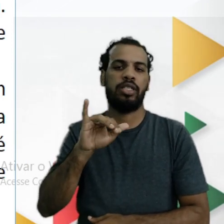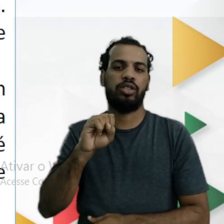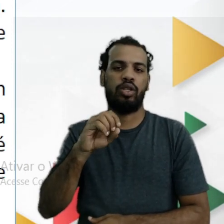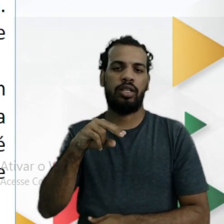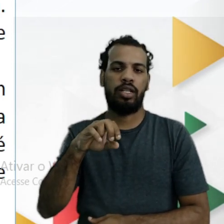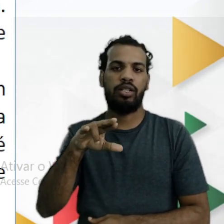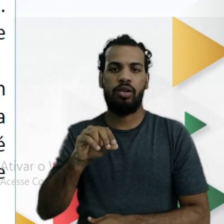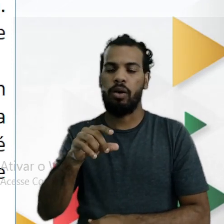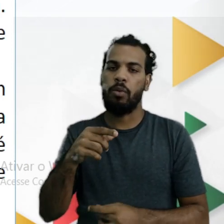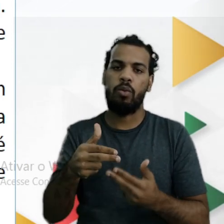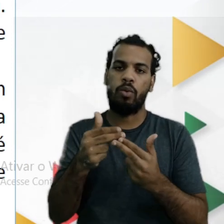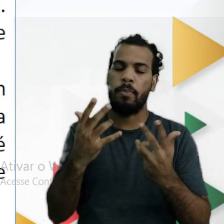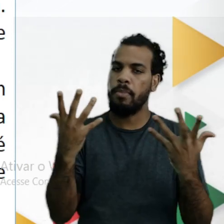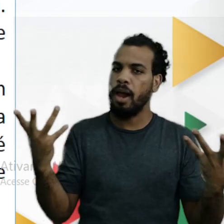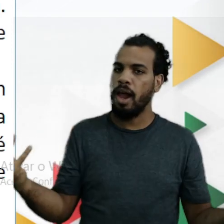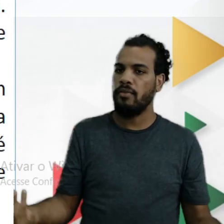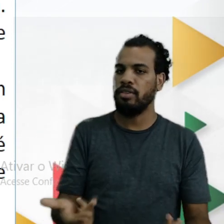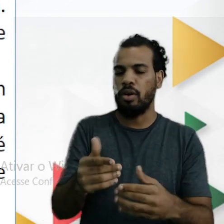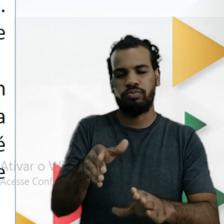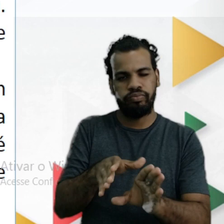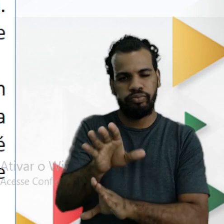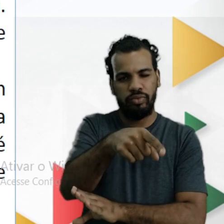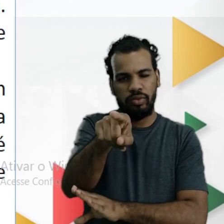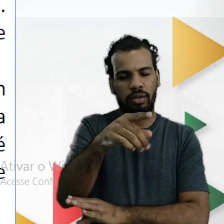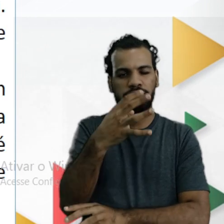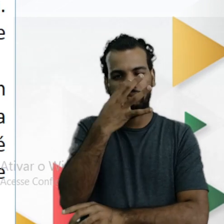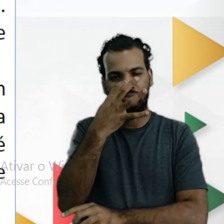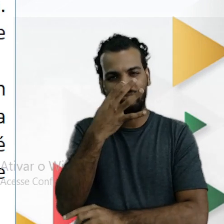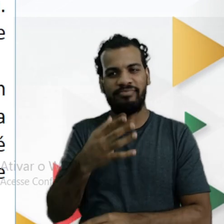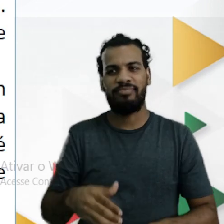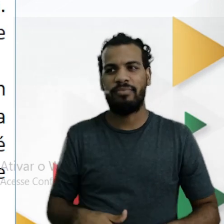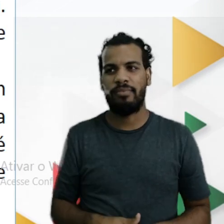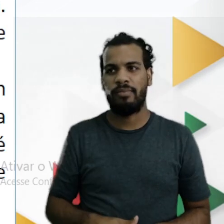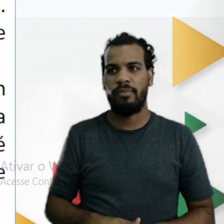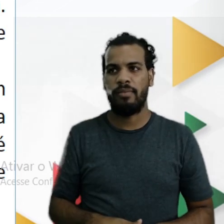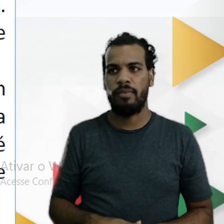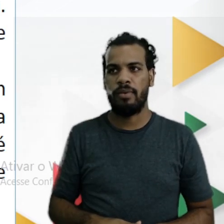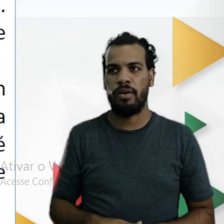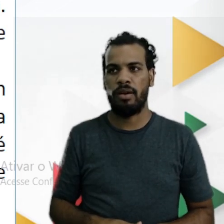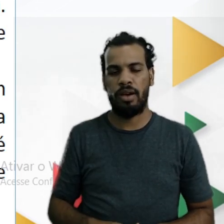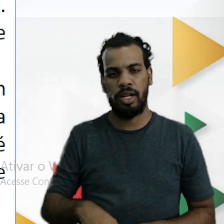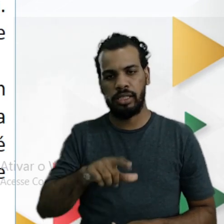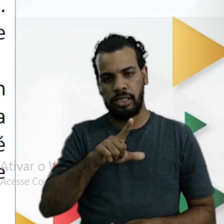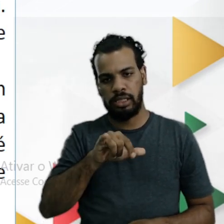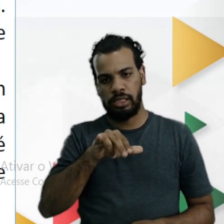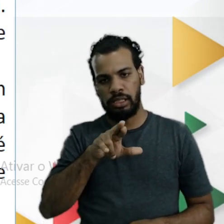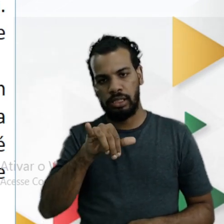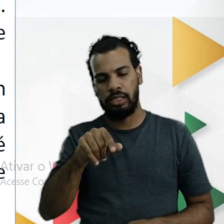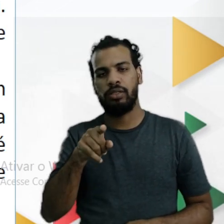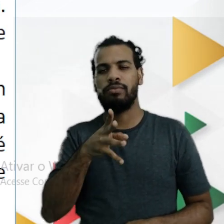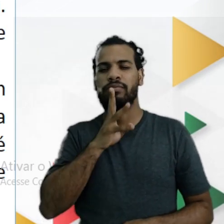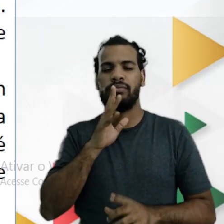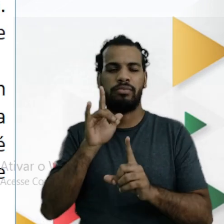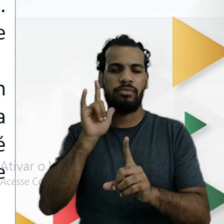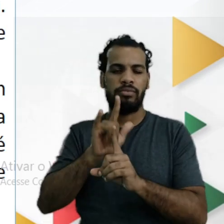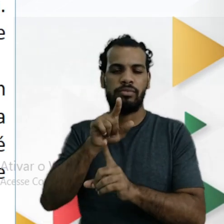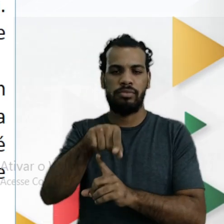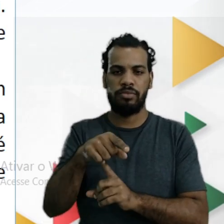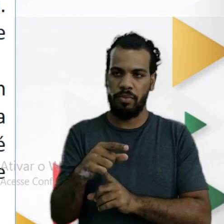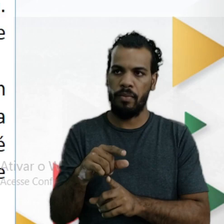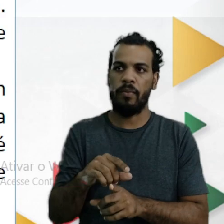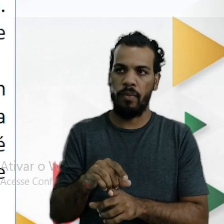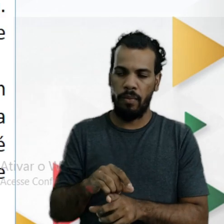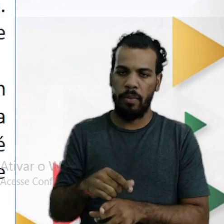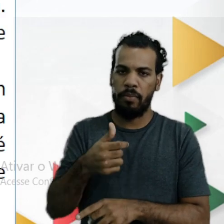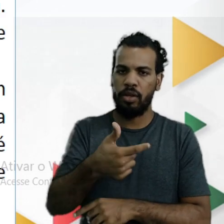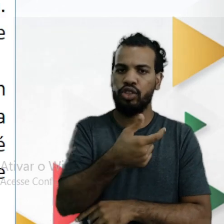canção é maravilhosa, aconselho a todos vocês escutarem. Lirinha, como é conhecido pelos fãs, também atuou no filme Árido Movie,